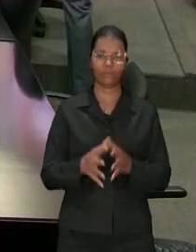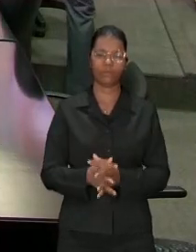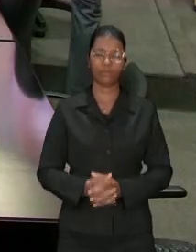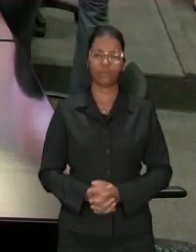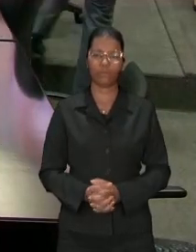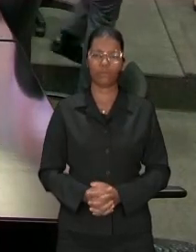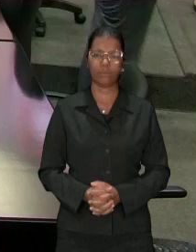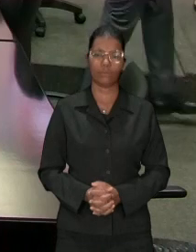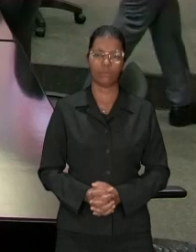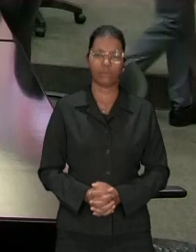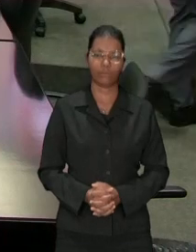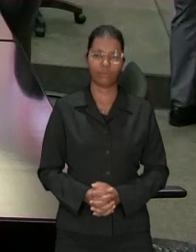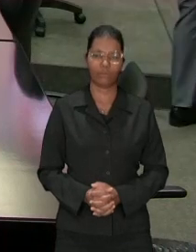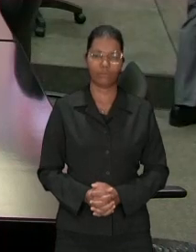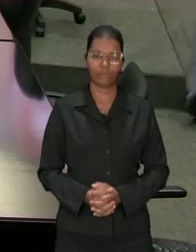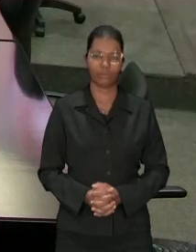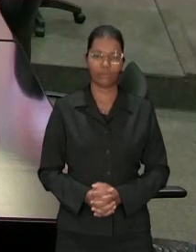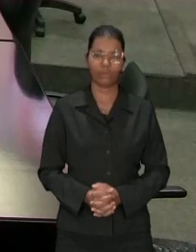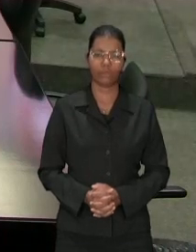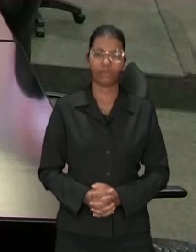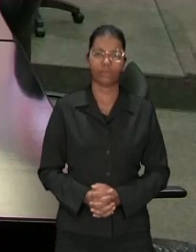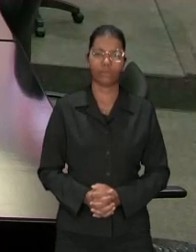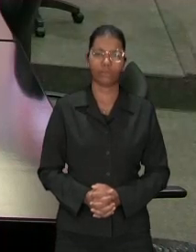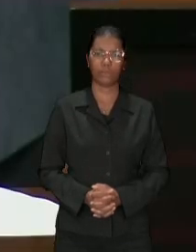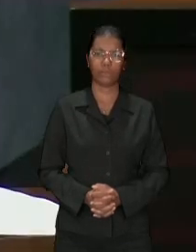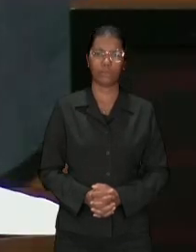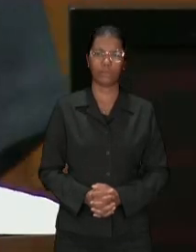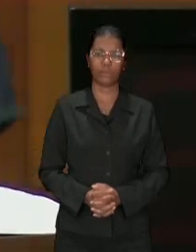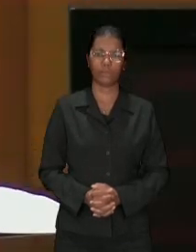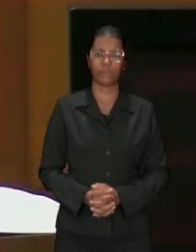Grandes amigos, comandantes.